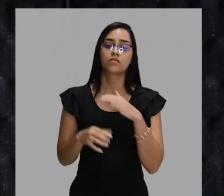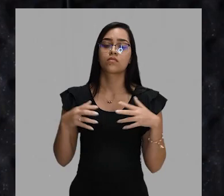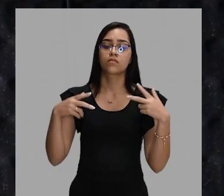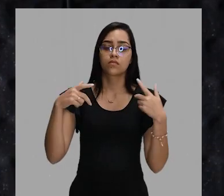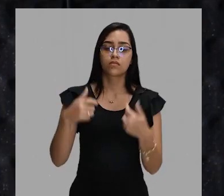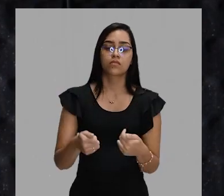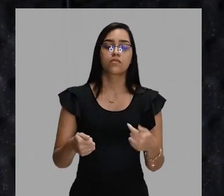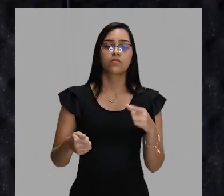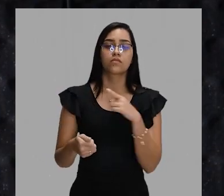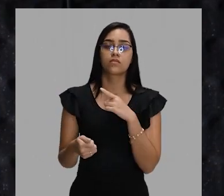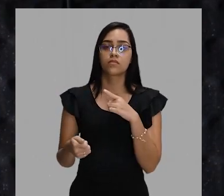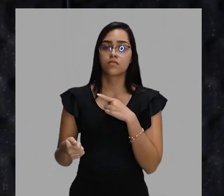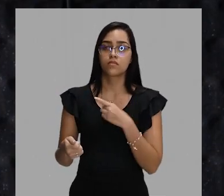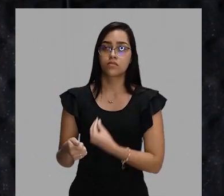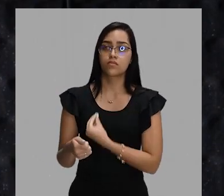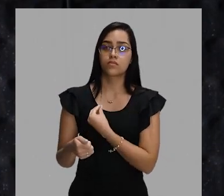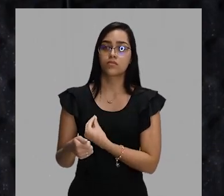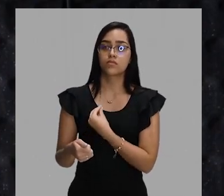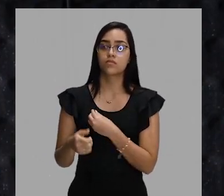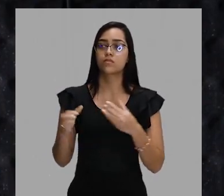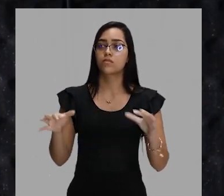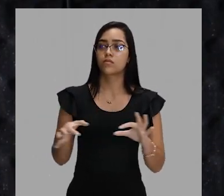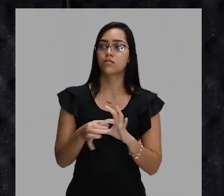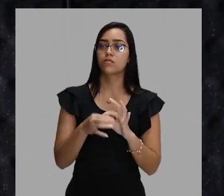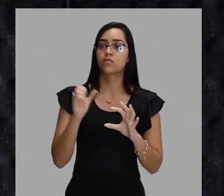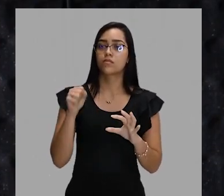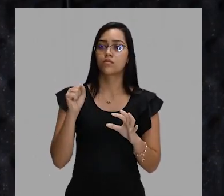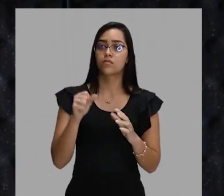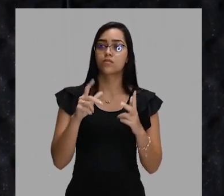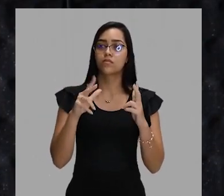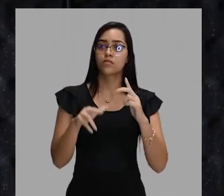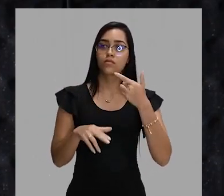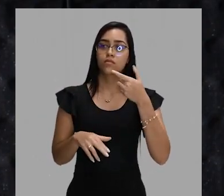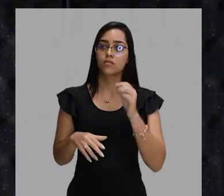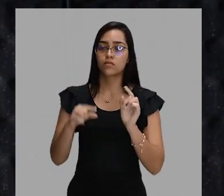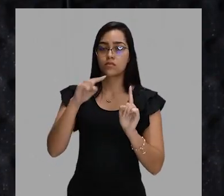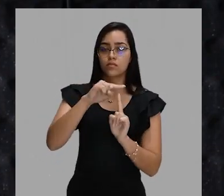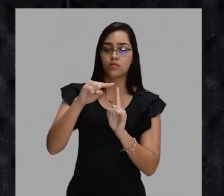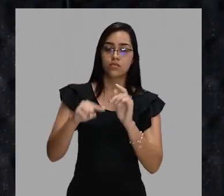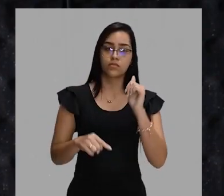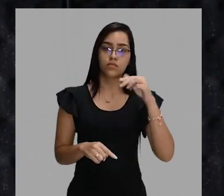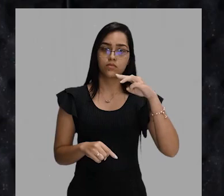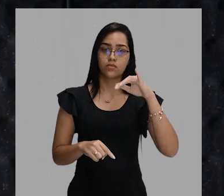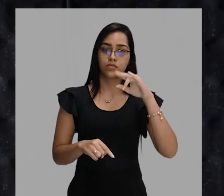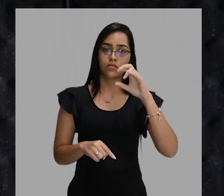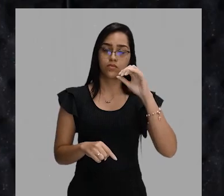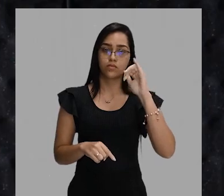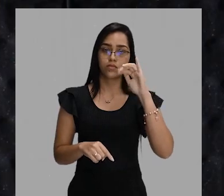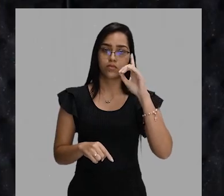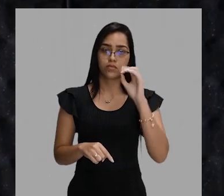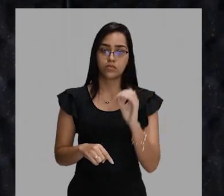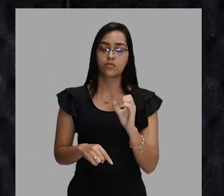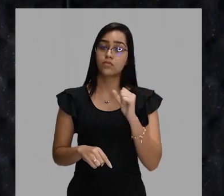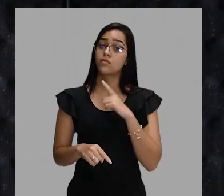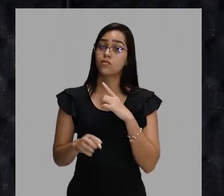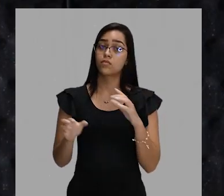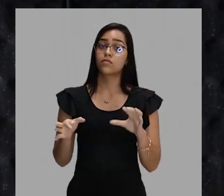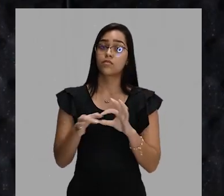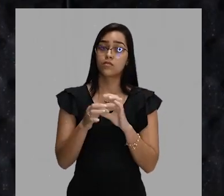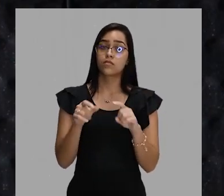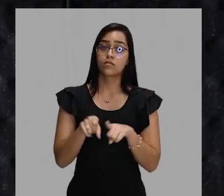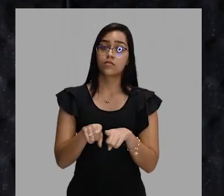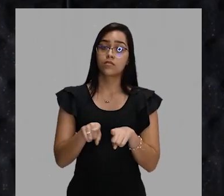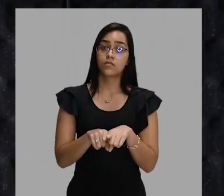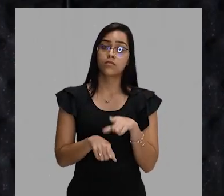as proteínas dos seres vivos, né, são formadas pelos mesmos 20 tipos de aminoácidos. Né? Isso seria uma semelhança que os seres